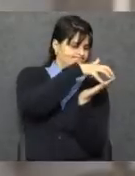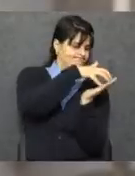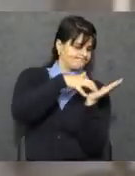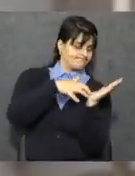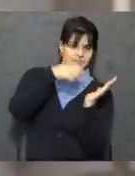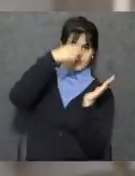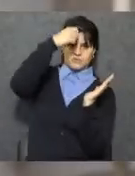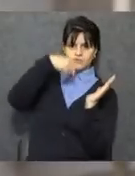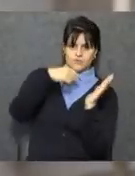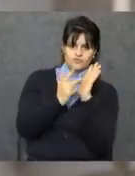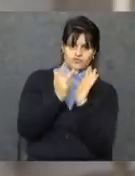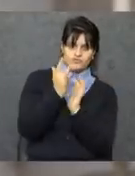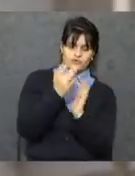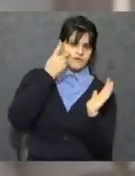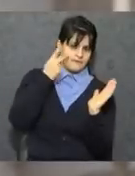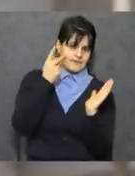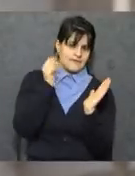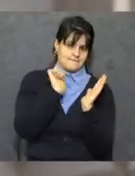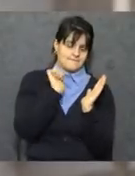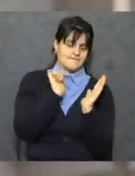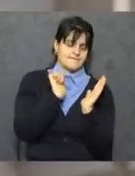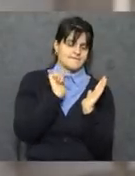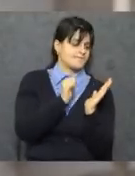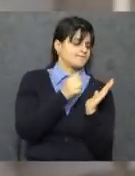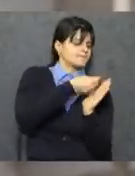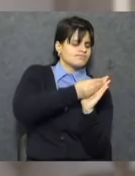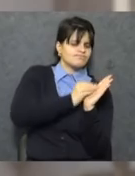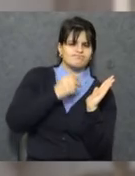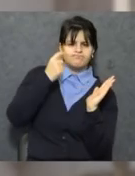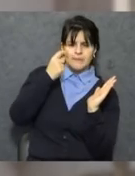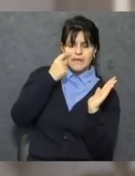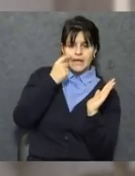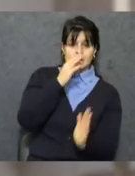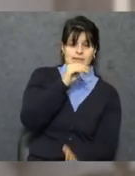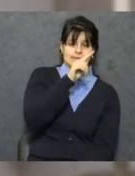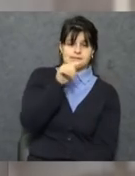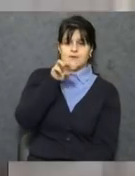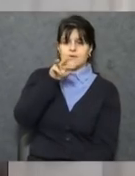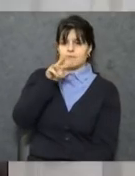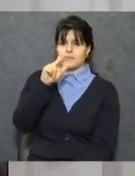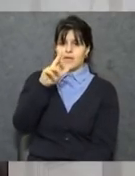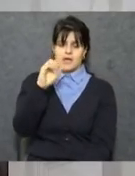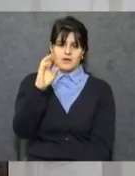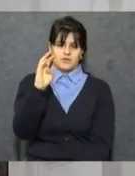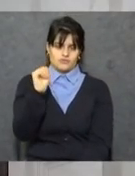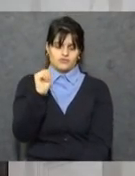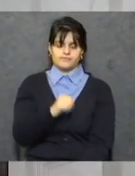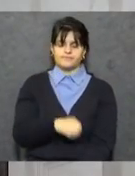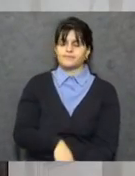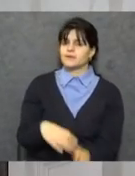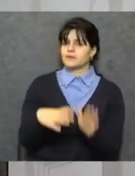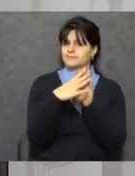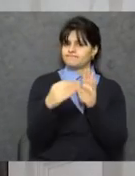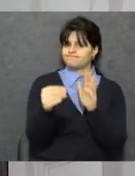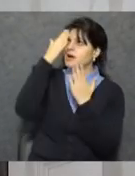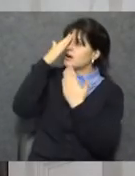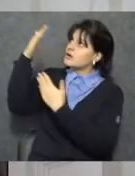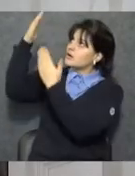Jesus Cristo, segundo São Marcos. Glória a